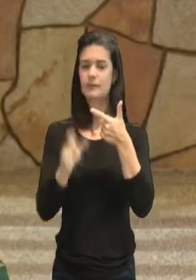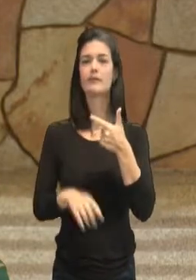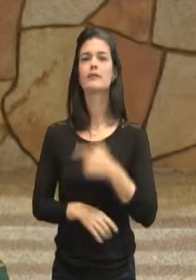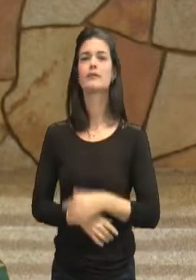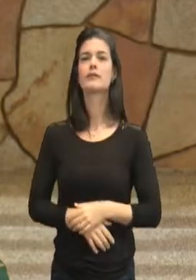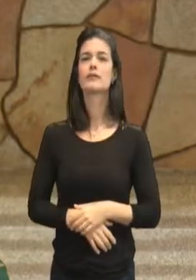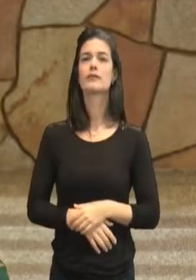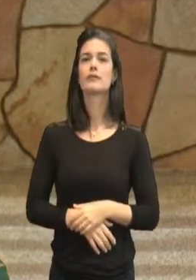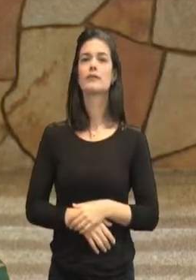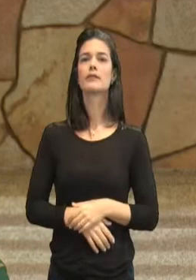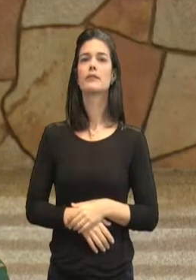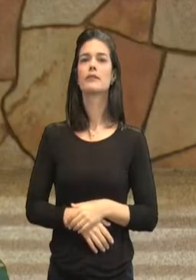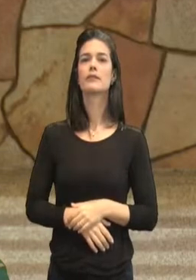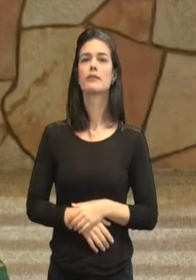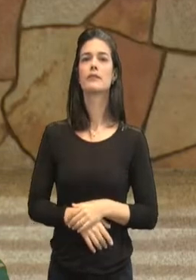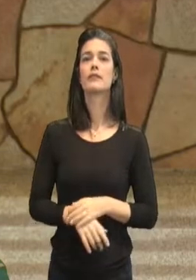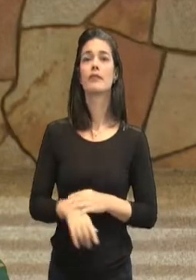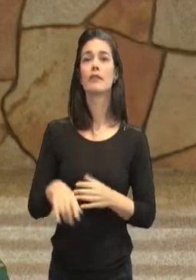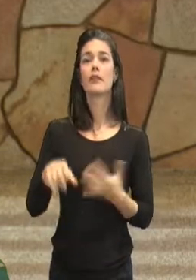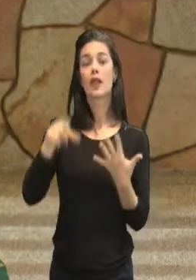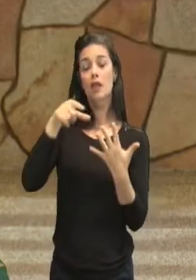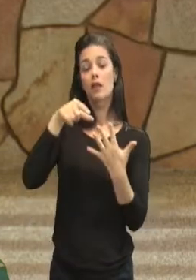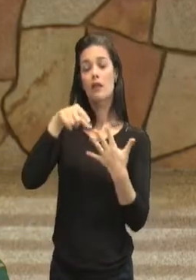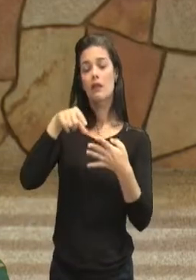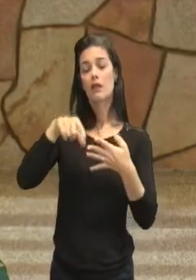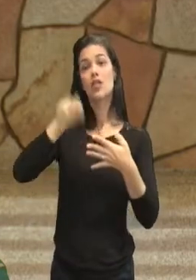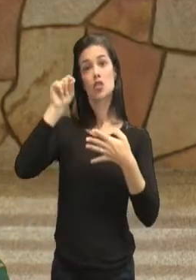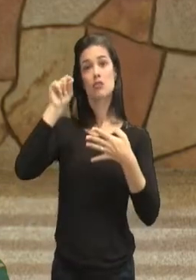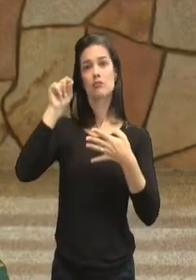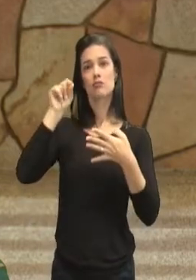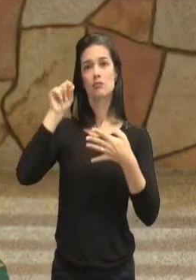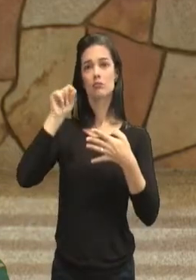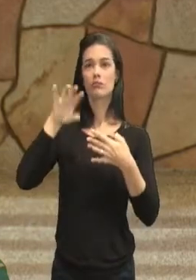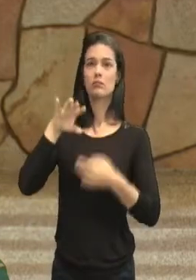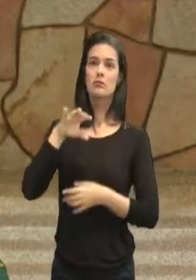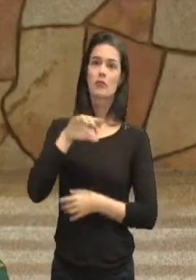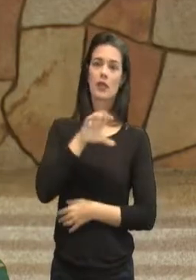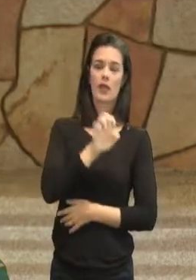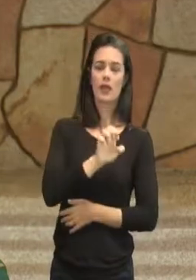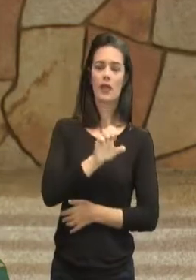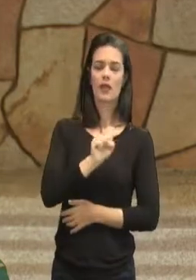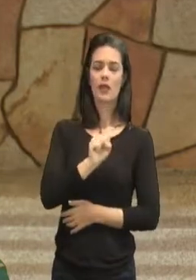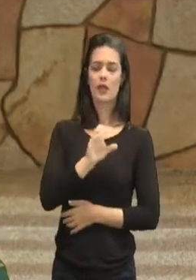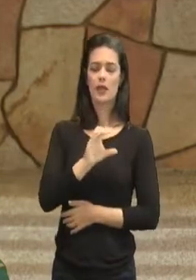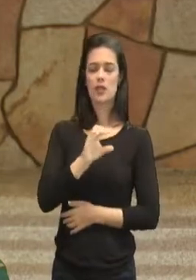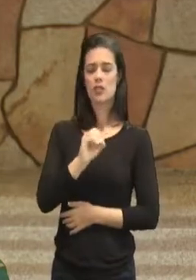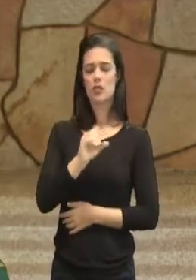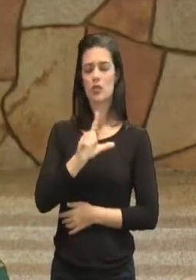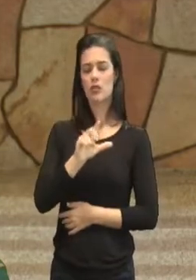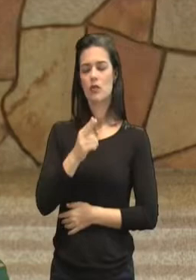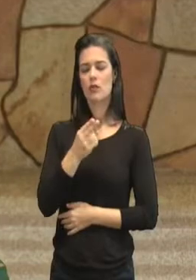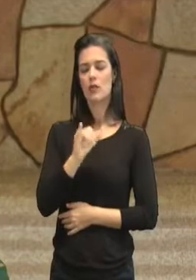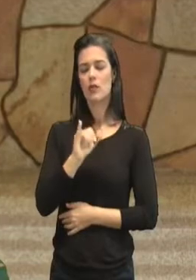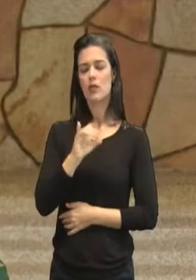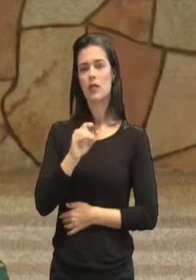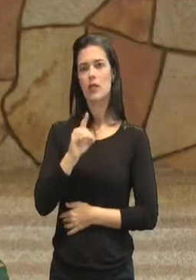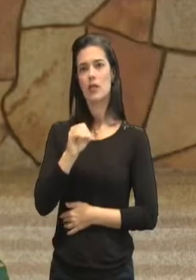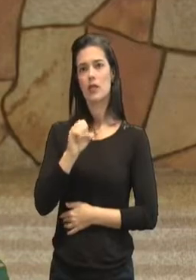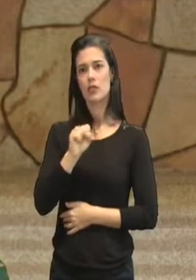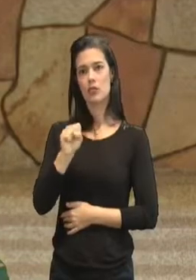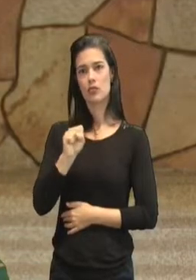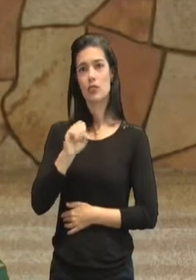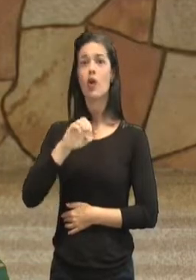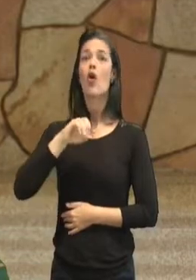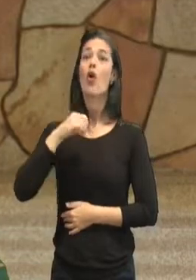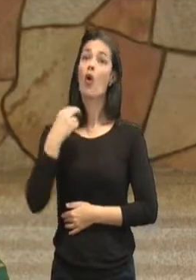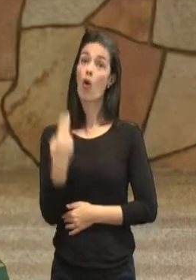nesse roteiro, a palavra escolhidos, ou também eleitos, em alguns textos é traduzido como